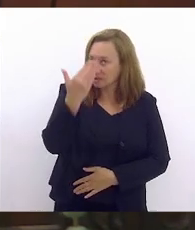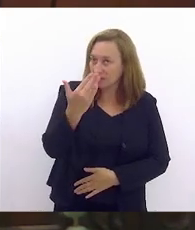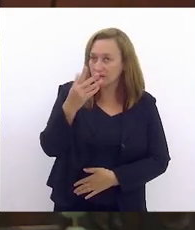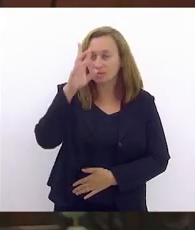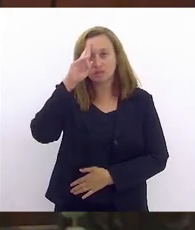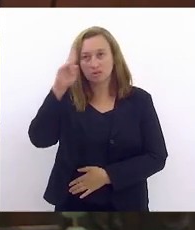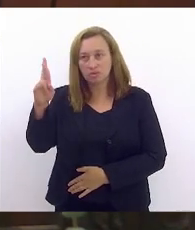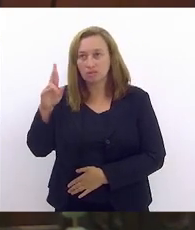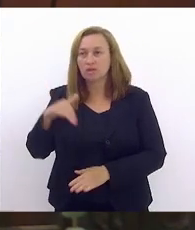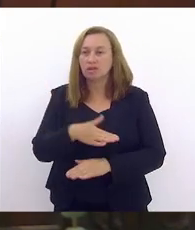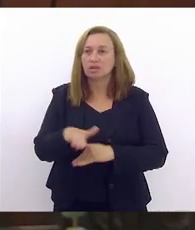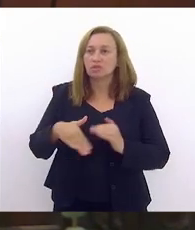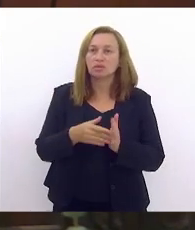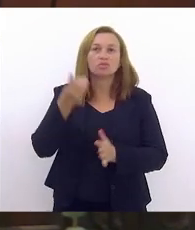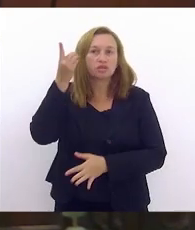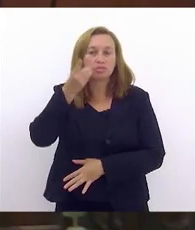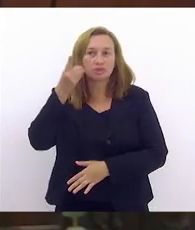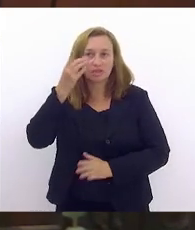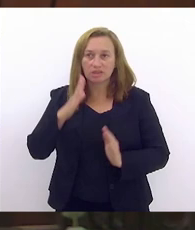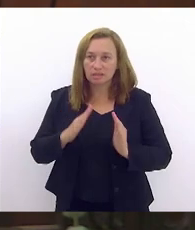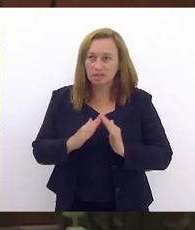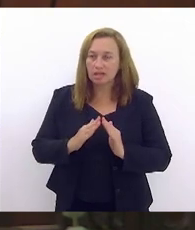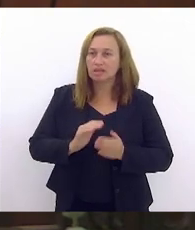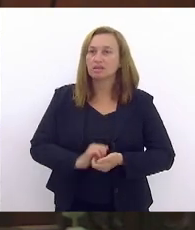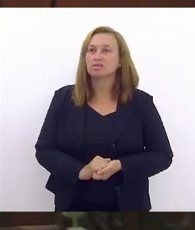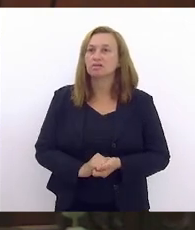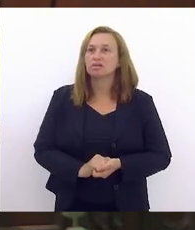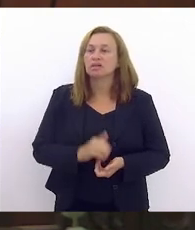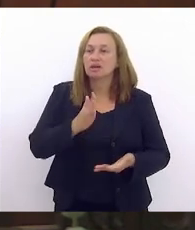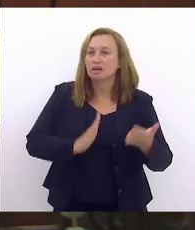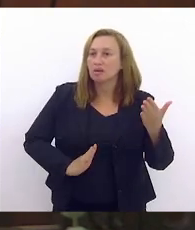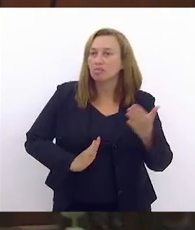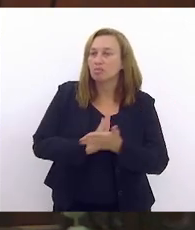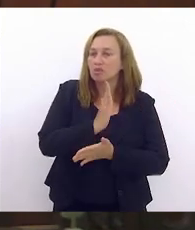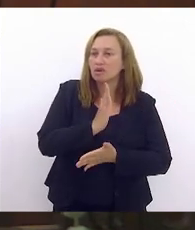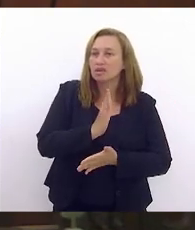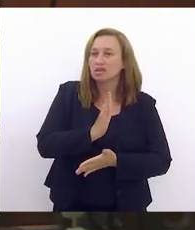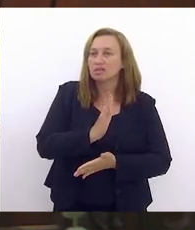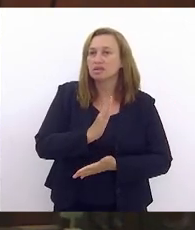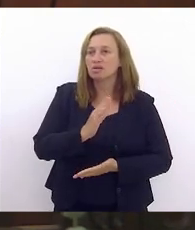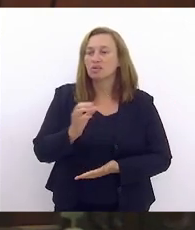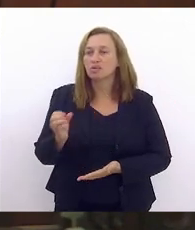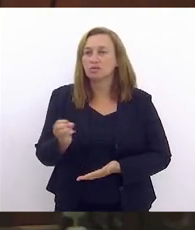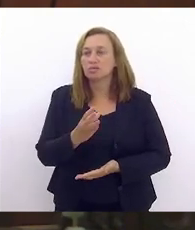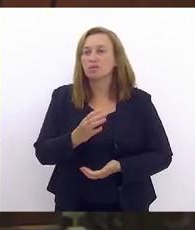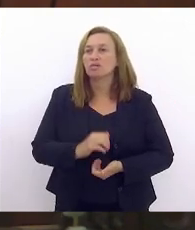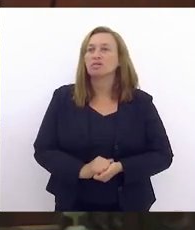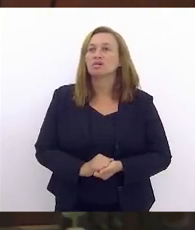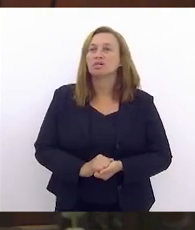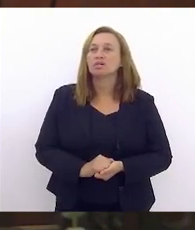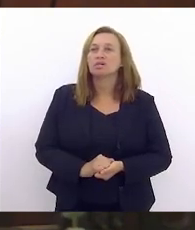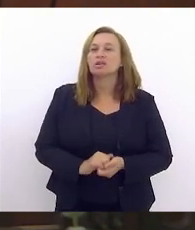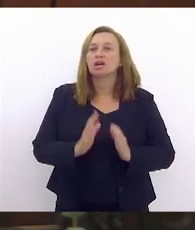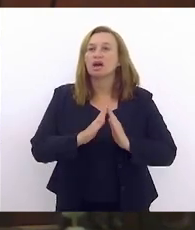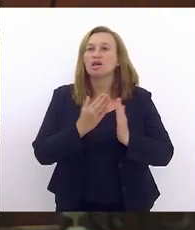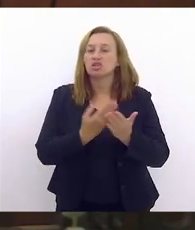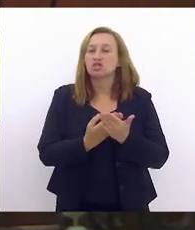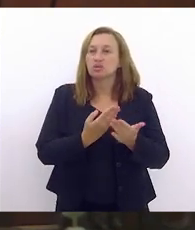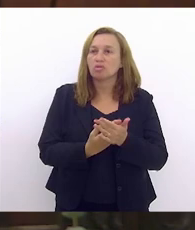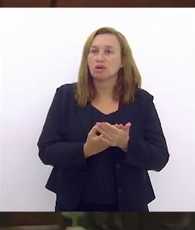e a todos os deputados dessa casa pela aprovação recente da subvenção para as escolas de samba do Grupo de